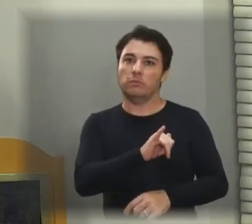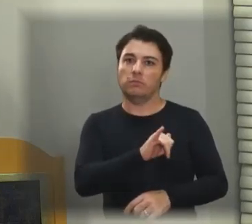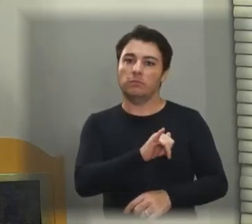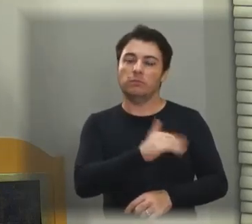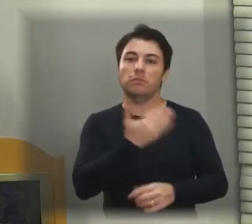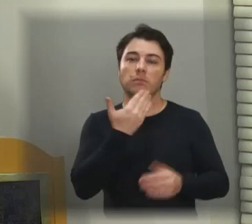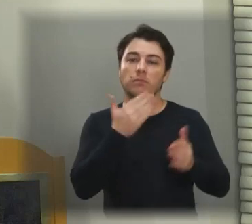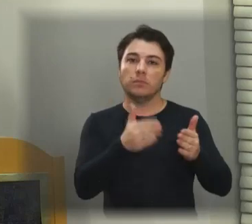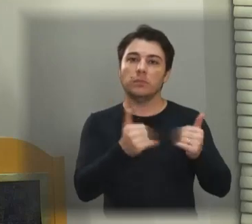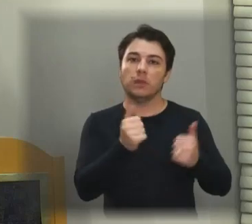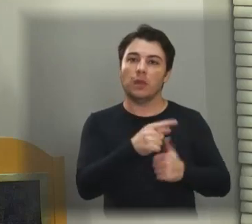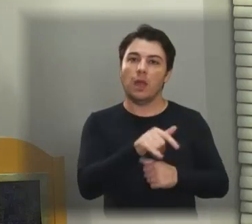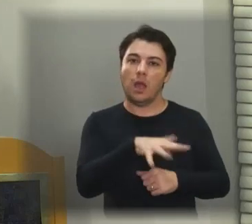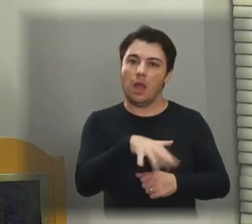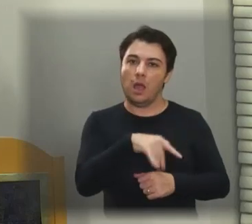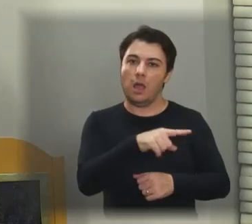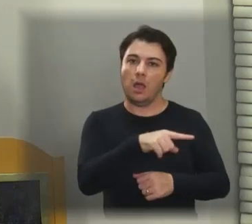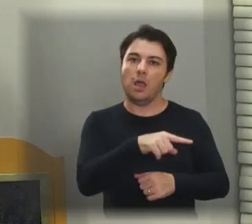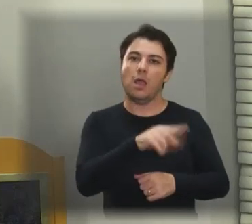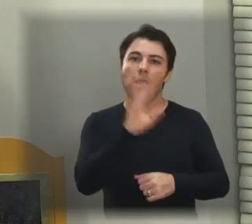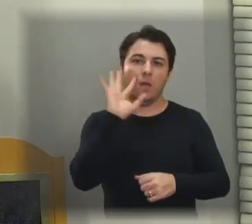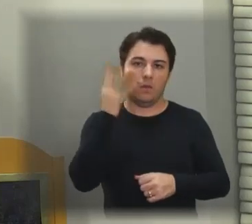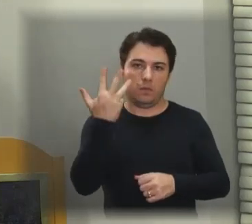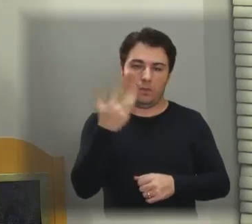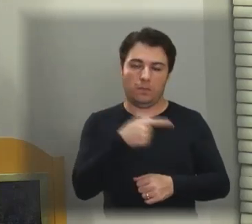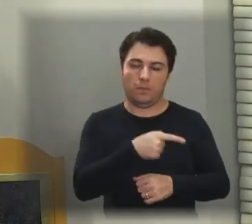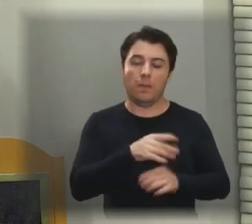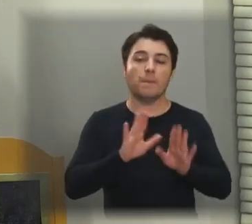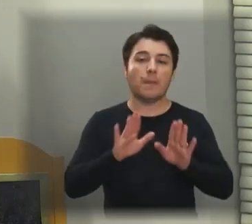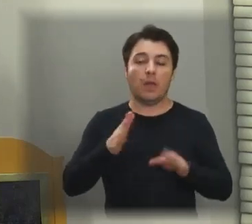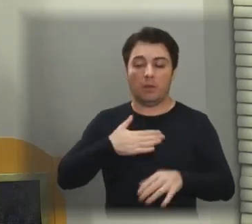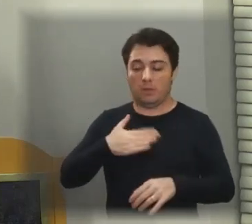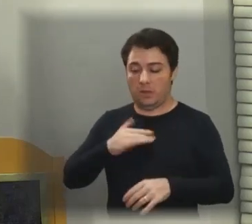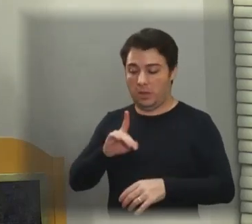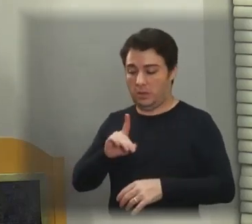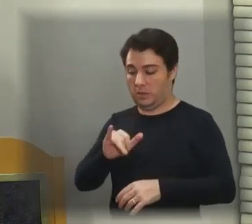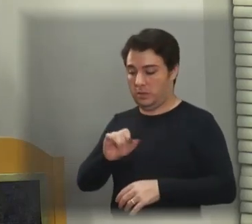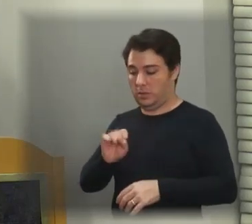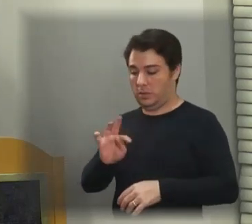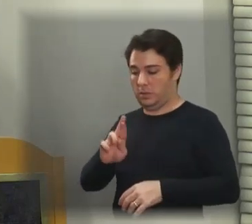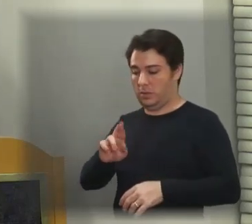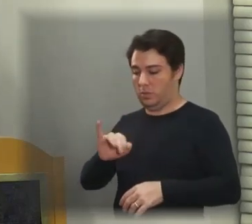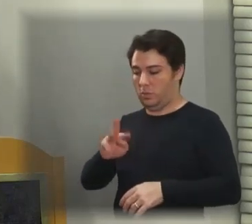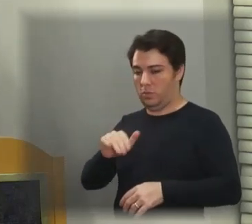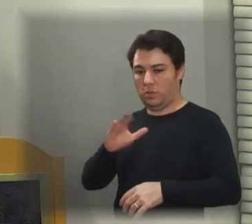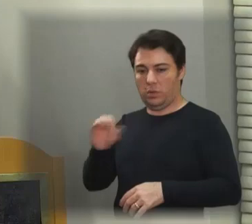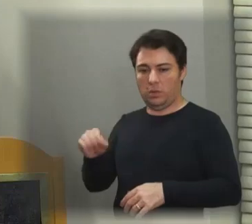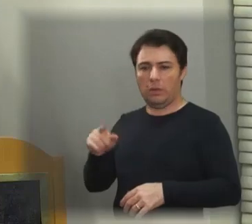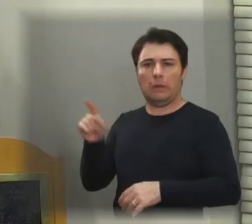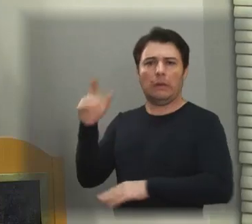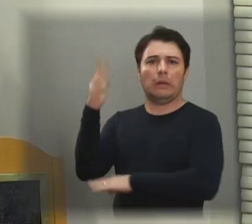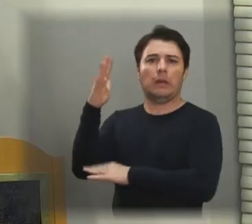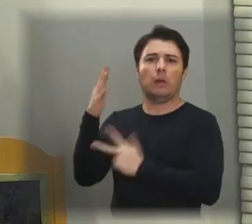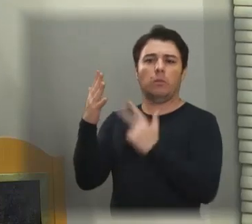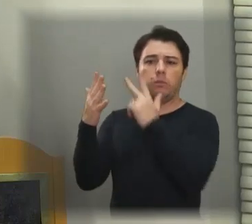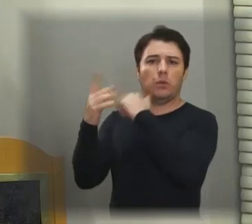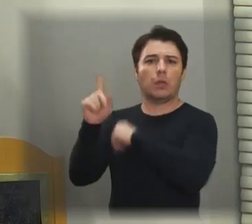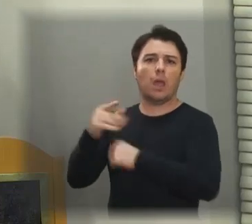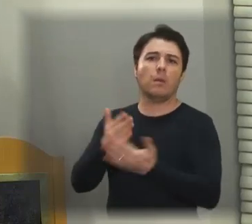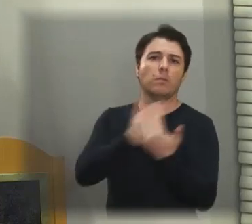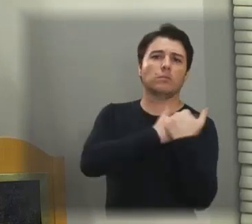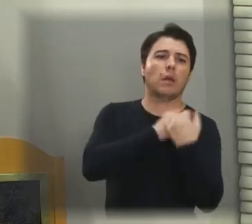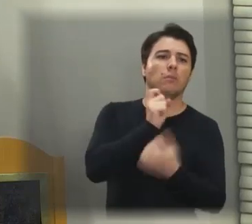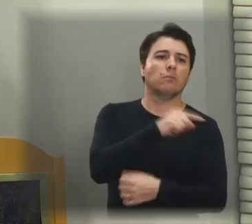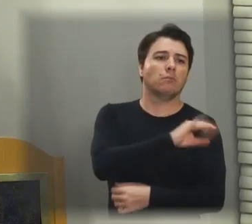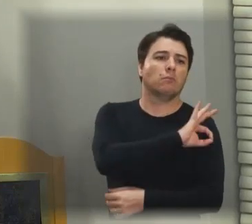para a área responsável e competente na empresa para isso na distribuição A pergunta foi poda é responsável do